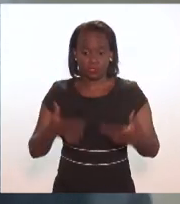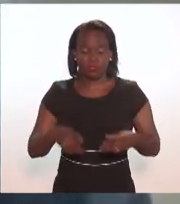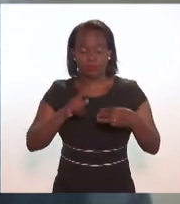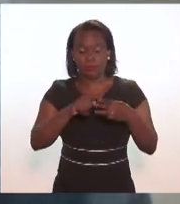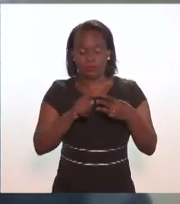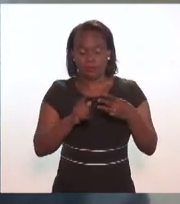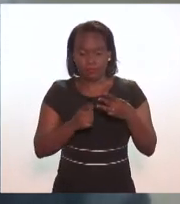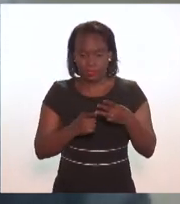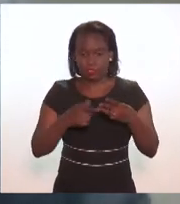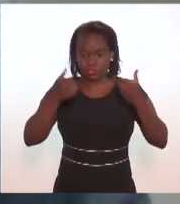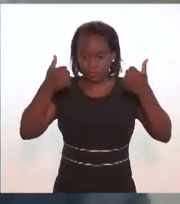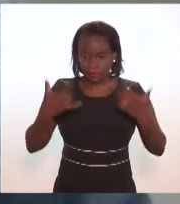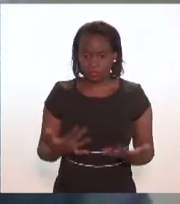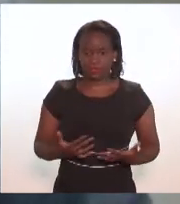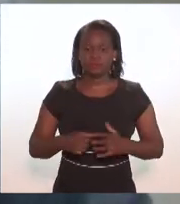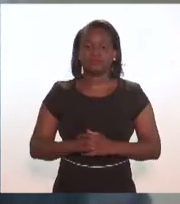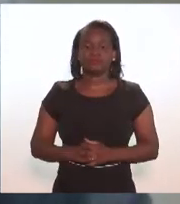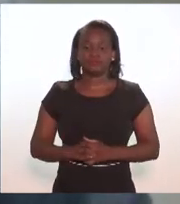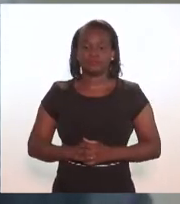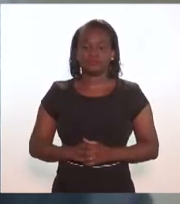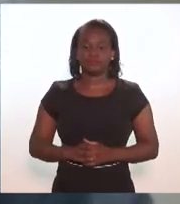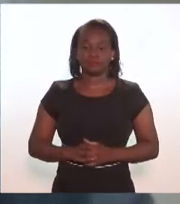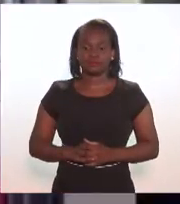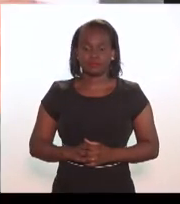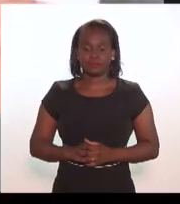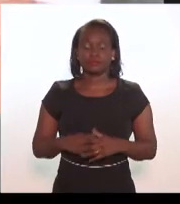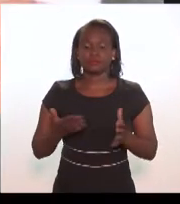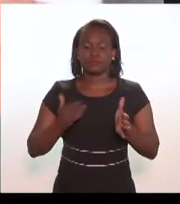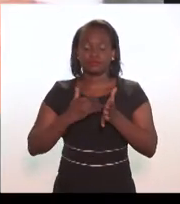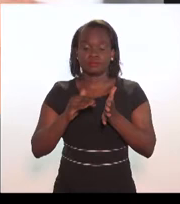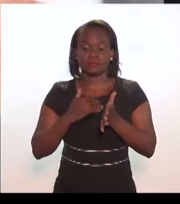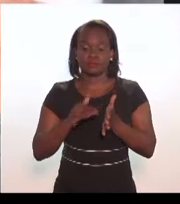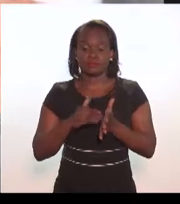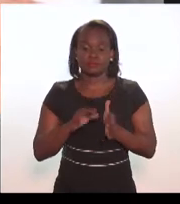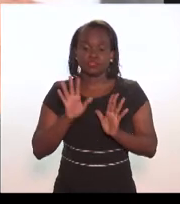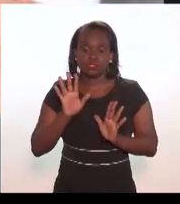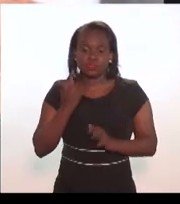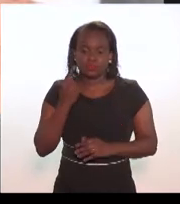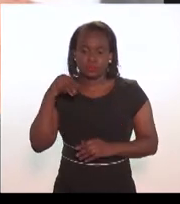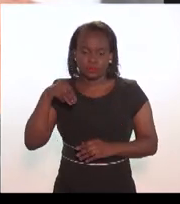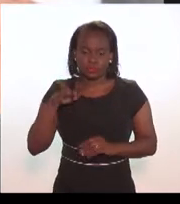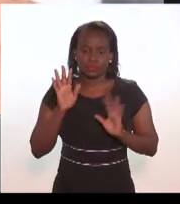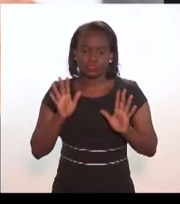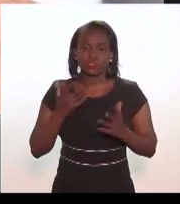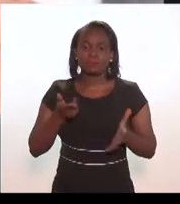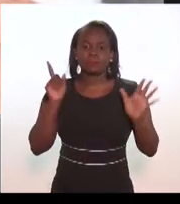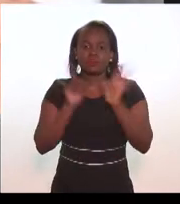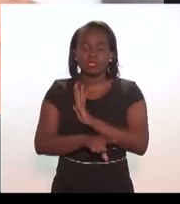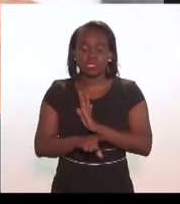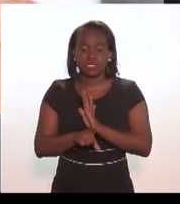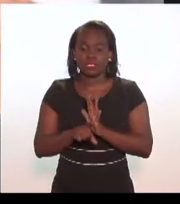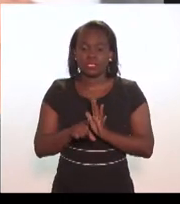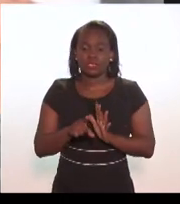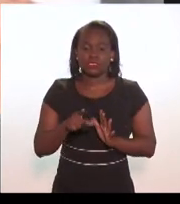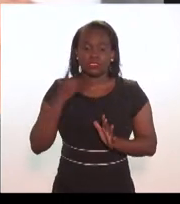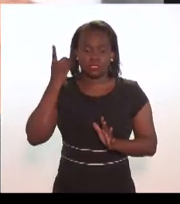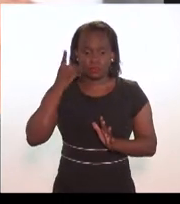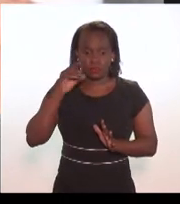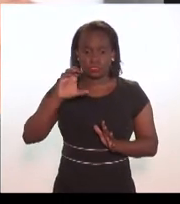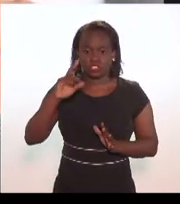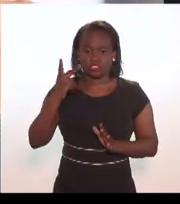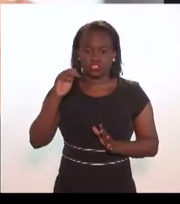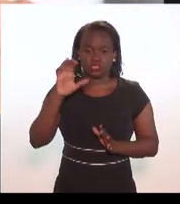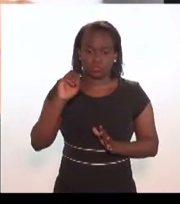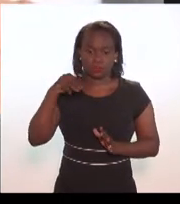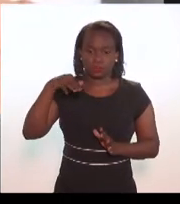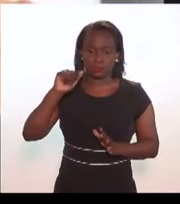itens da outra convocação. Secretário, só um instante. Eu só queria perguntar ao nobre deputado Chico